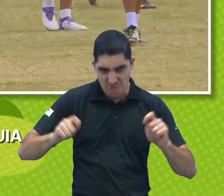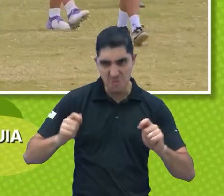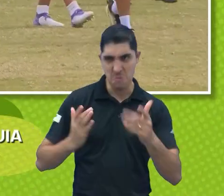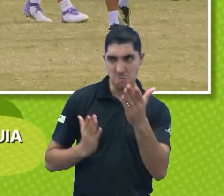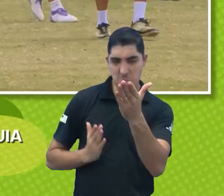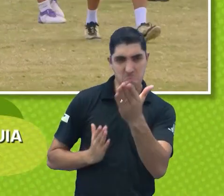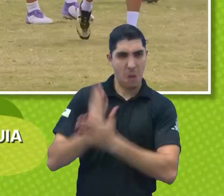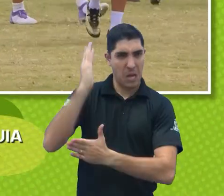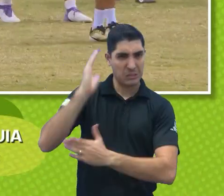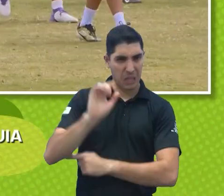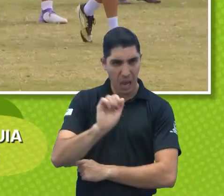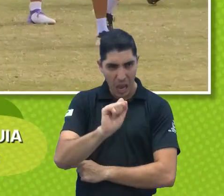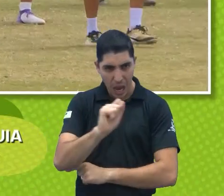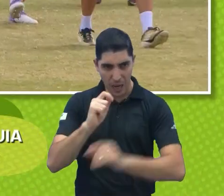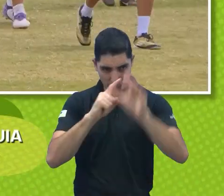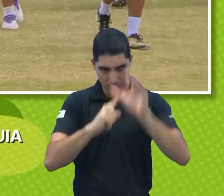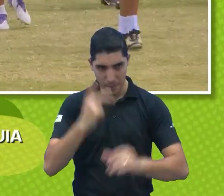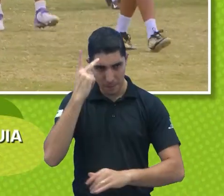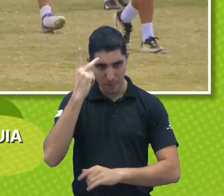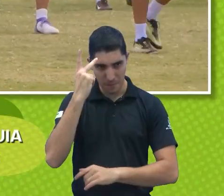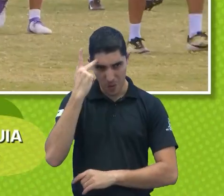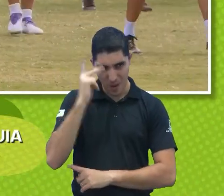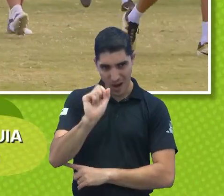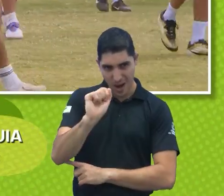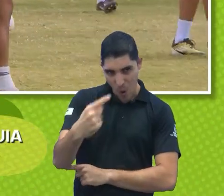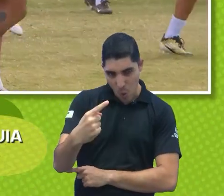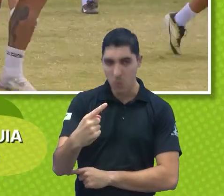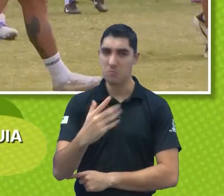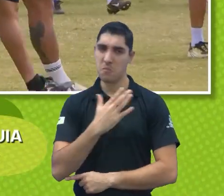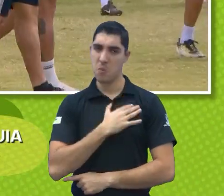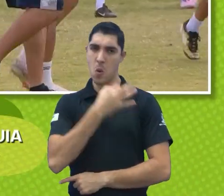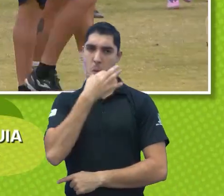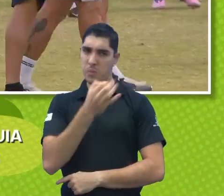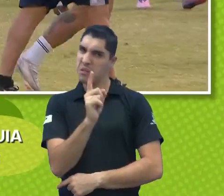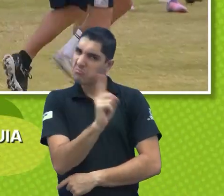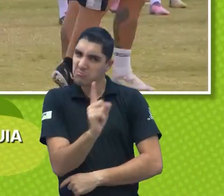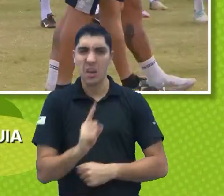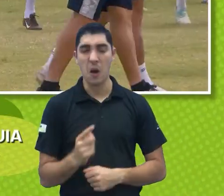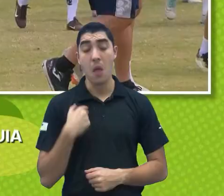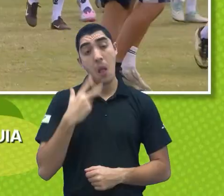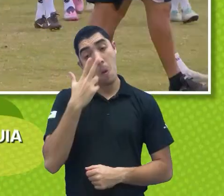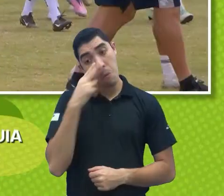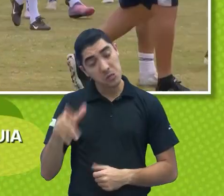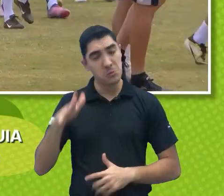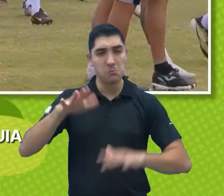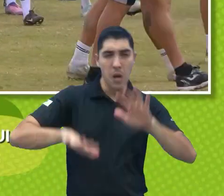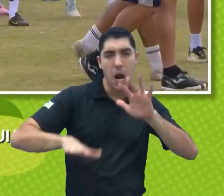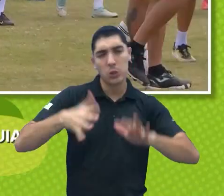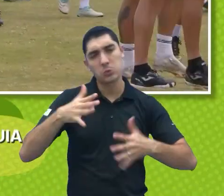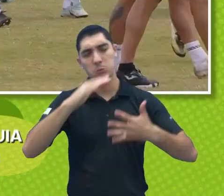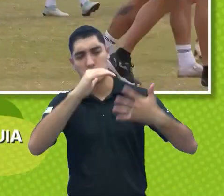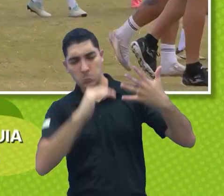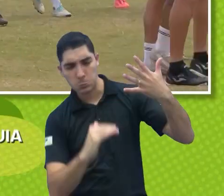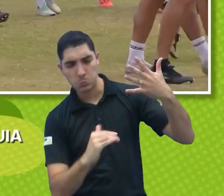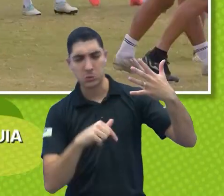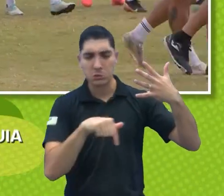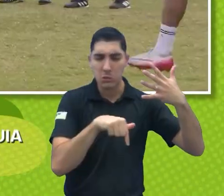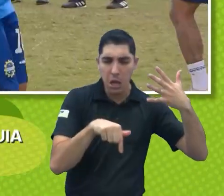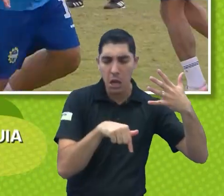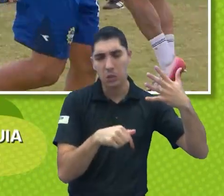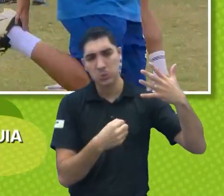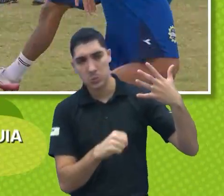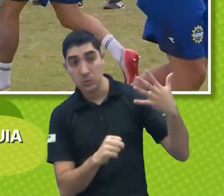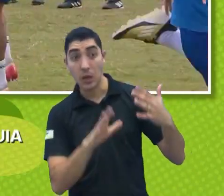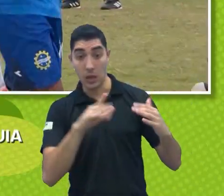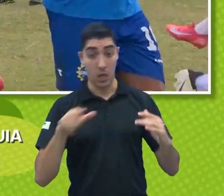e vai brigar ali pelas últimas posições do G8, eu ia falar Super 8, do G8 da Série A2, eu acredito. É um confronto equilibrado, você